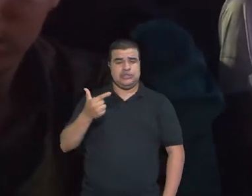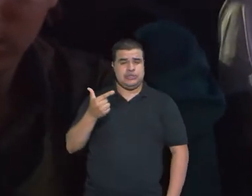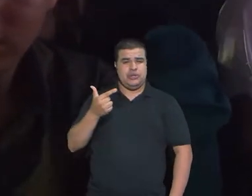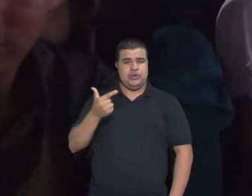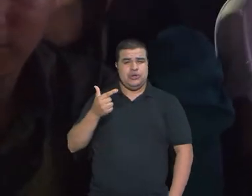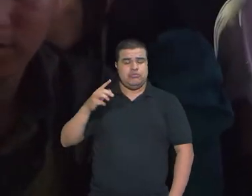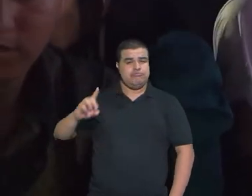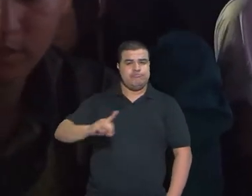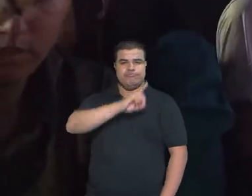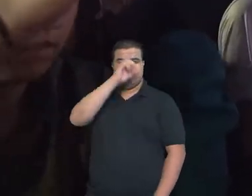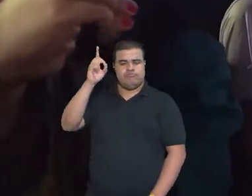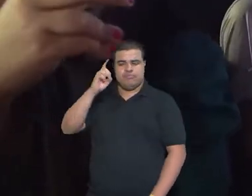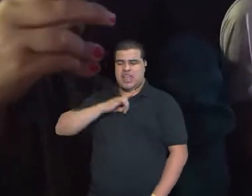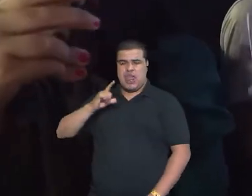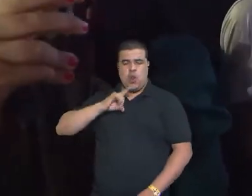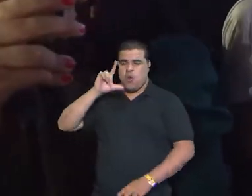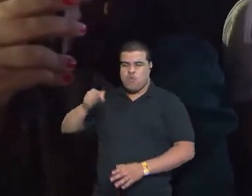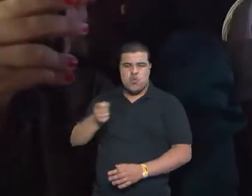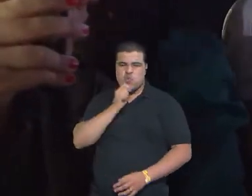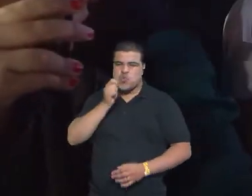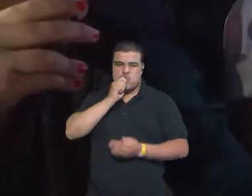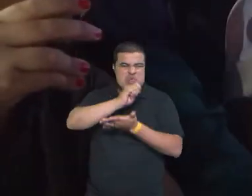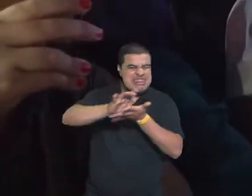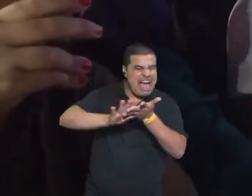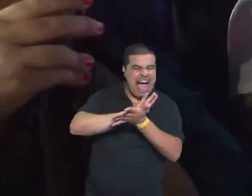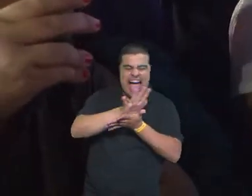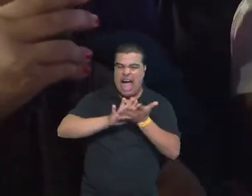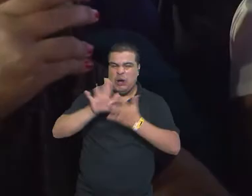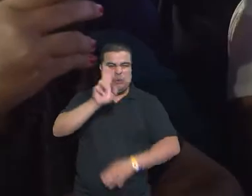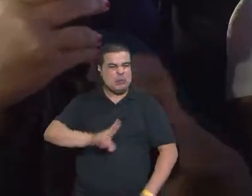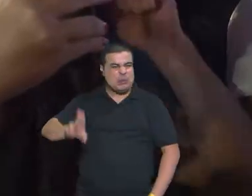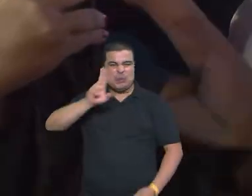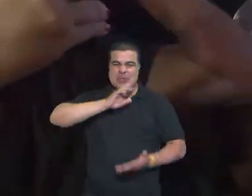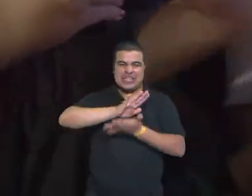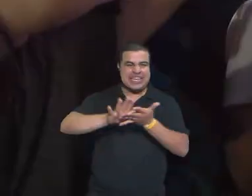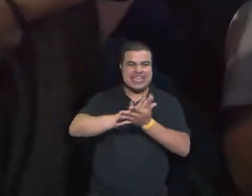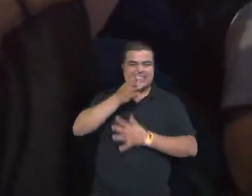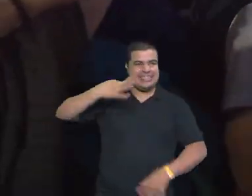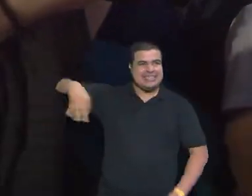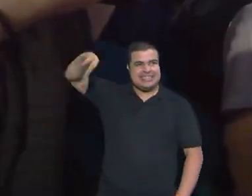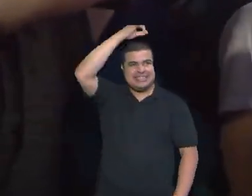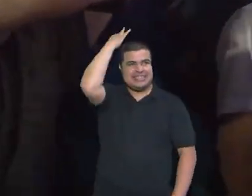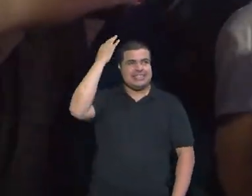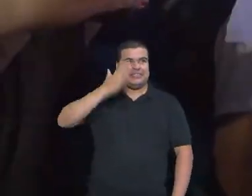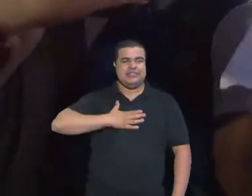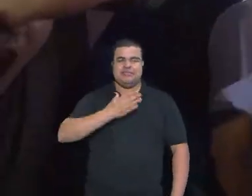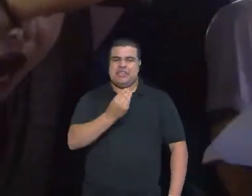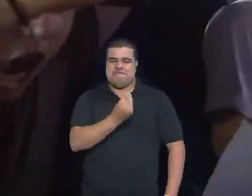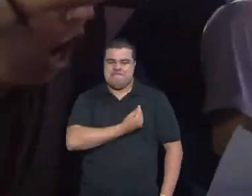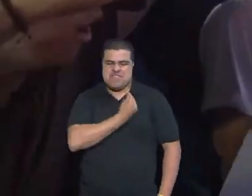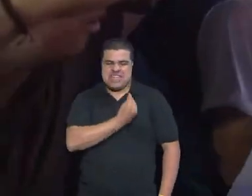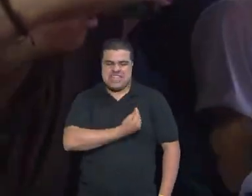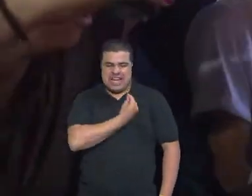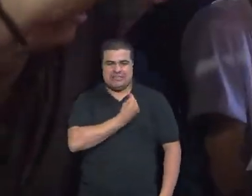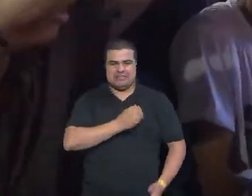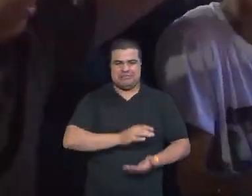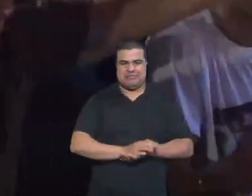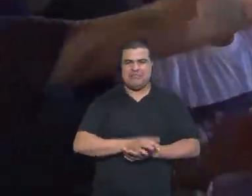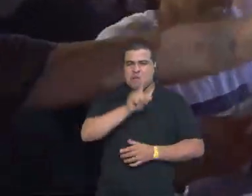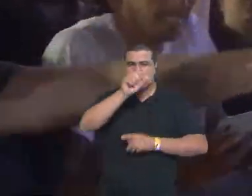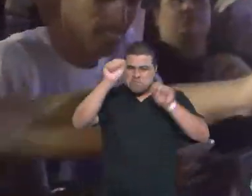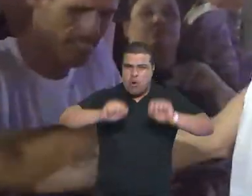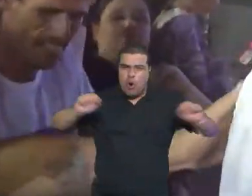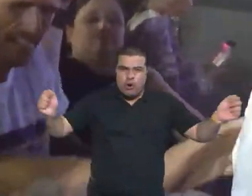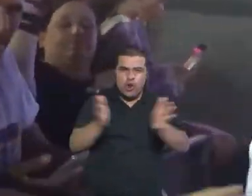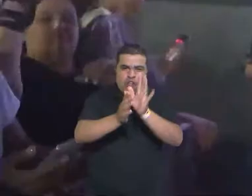que eu não pego nem no papel o Espírito Santo do senhor tá na minha vida você